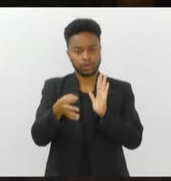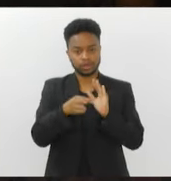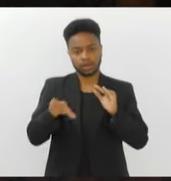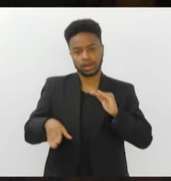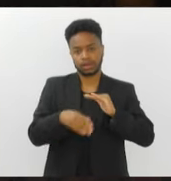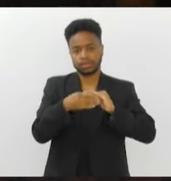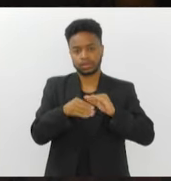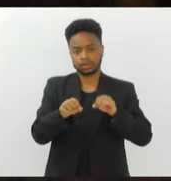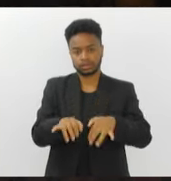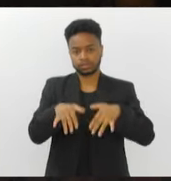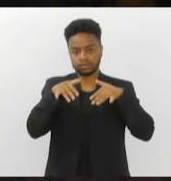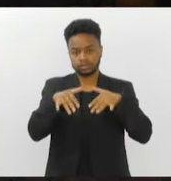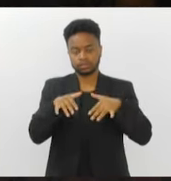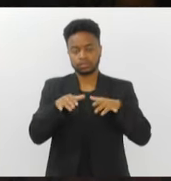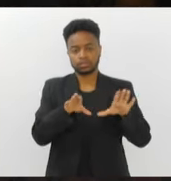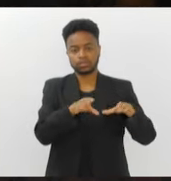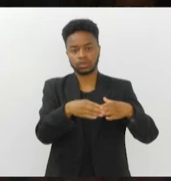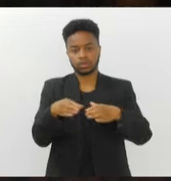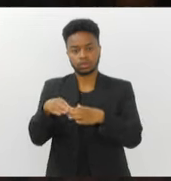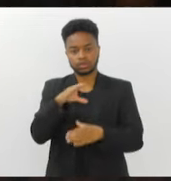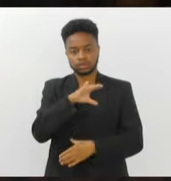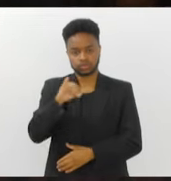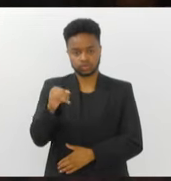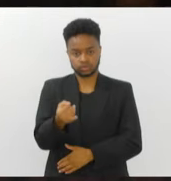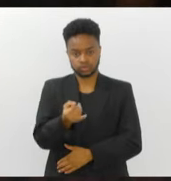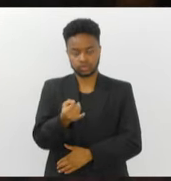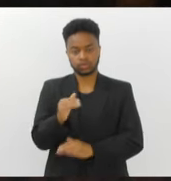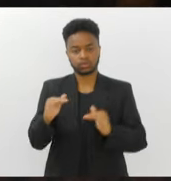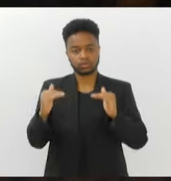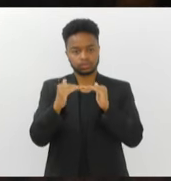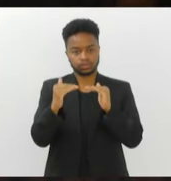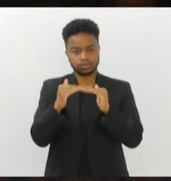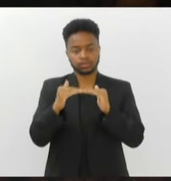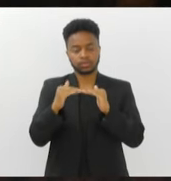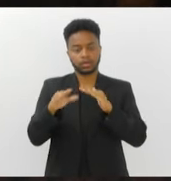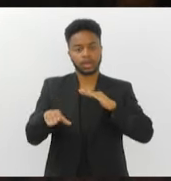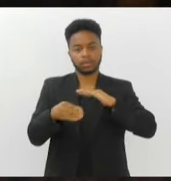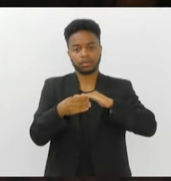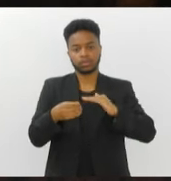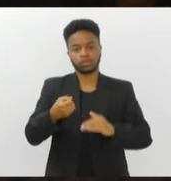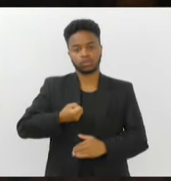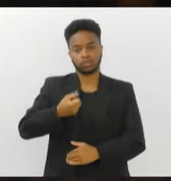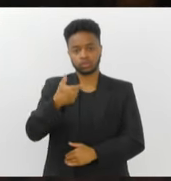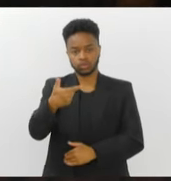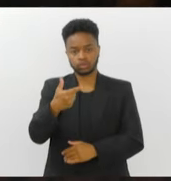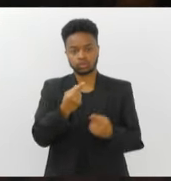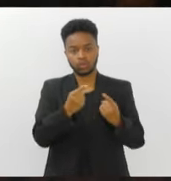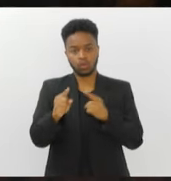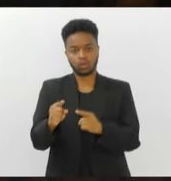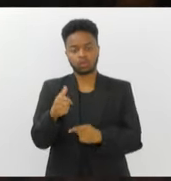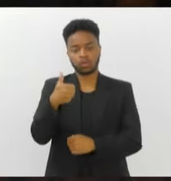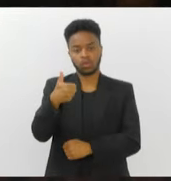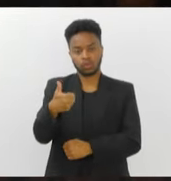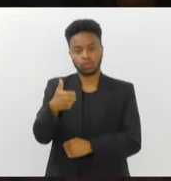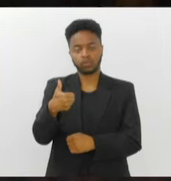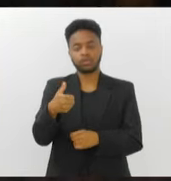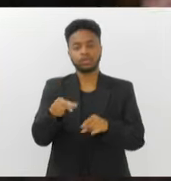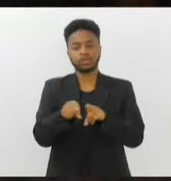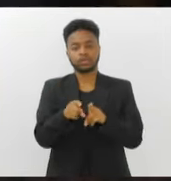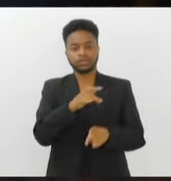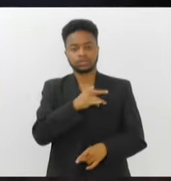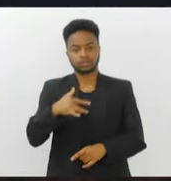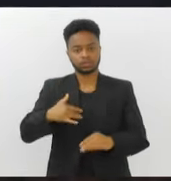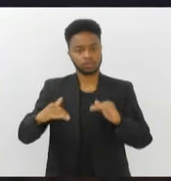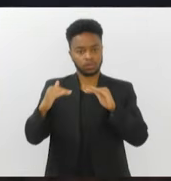plenário das comissões de Constituição e Justiça, favorável à emenda número 2, contrário à emenda 1 e de saúde